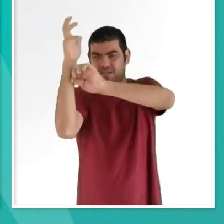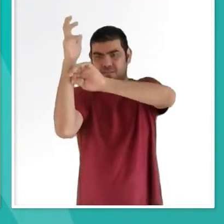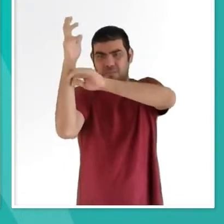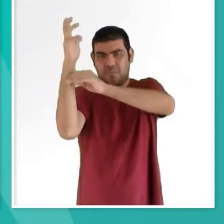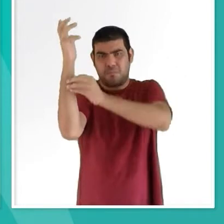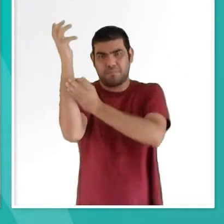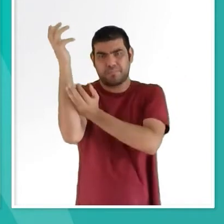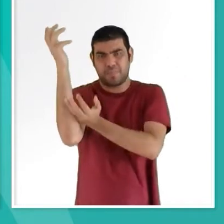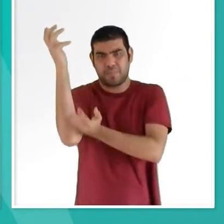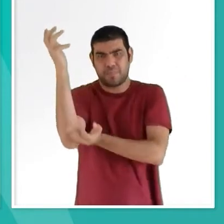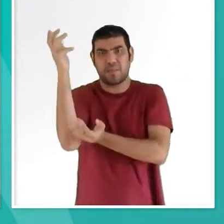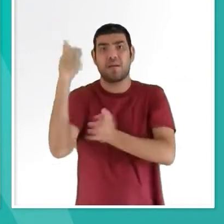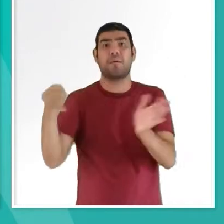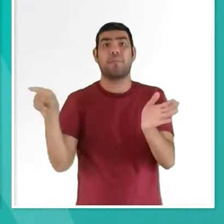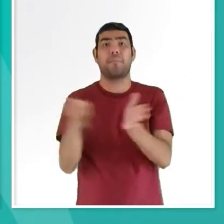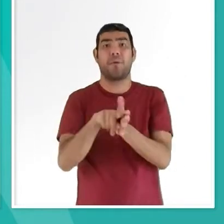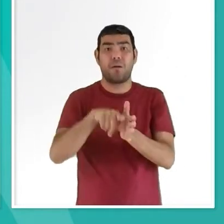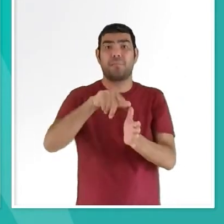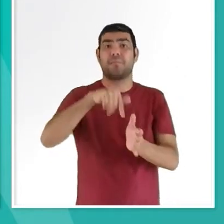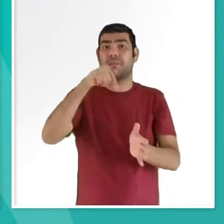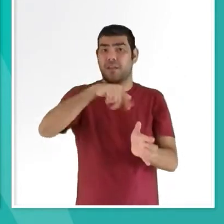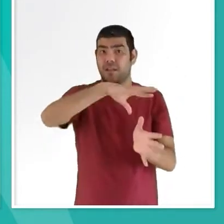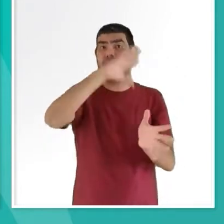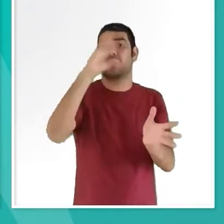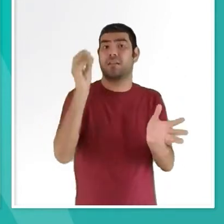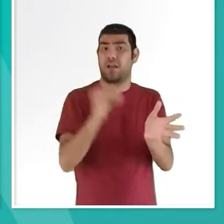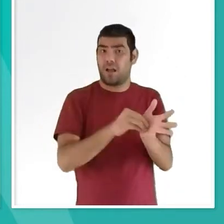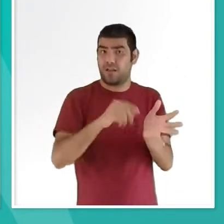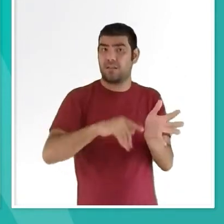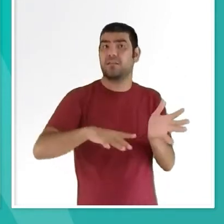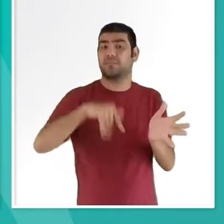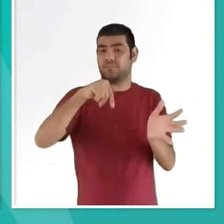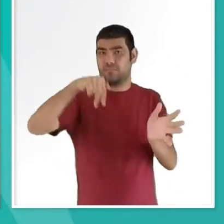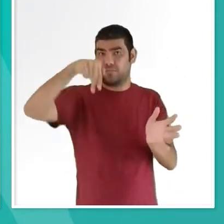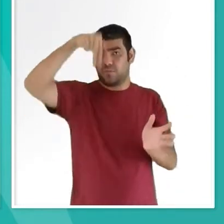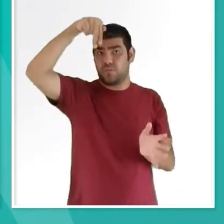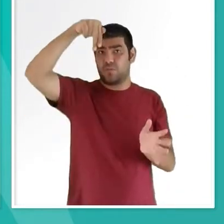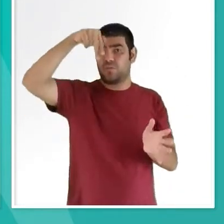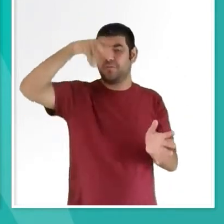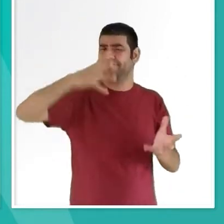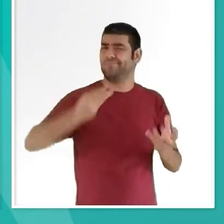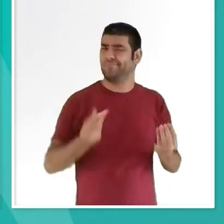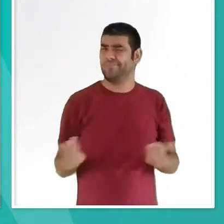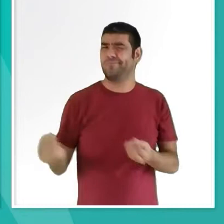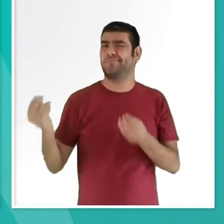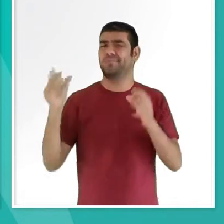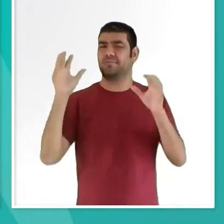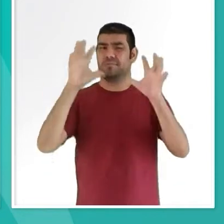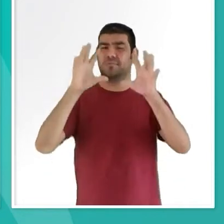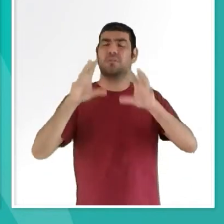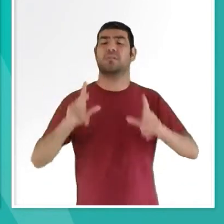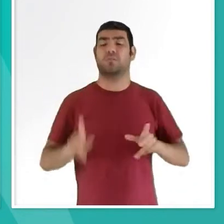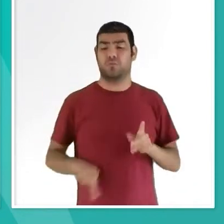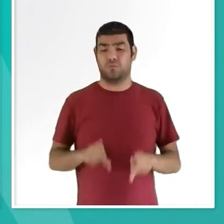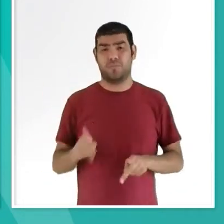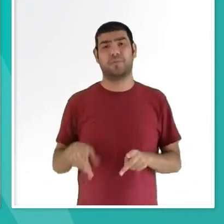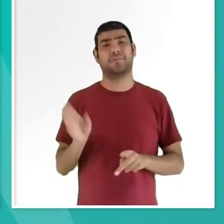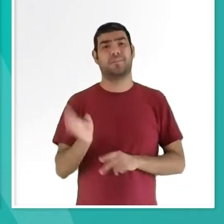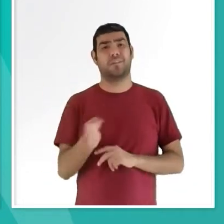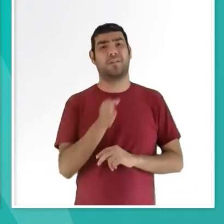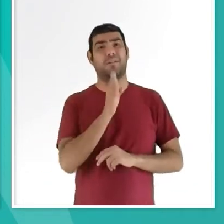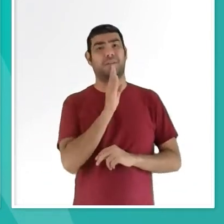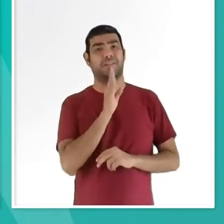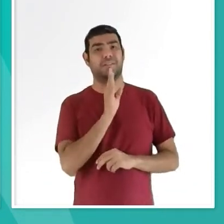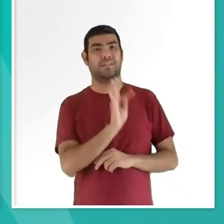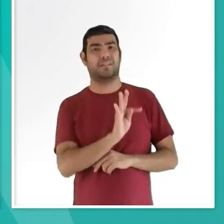muito abundante aqui na nossa região. Então, esses povos, eles já conheciam as técnicas de